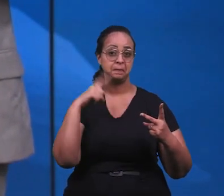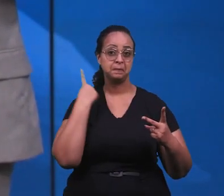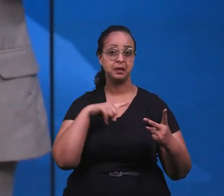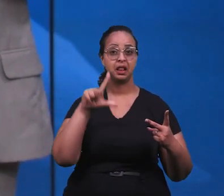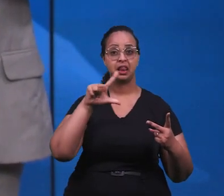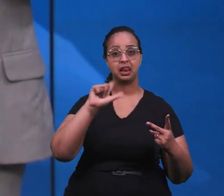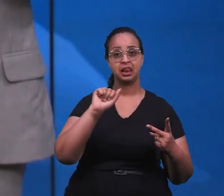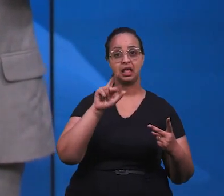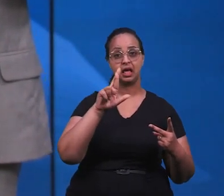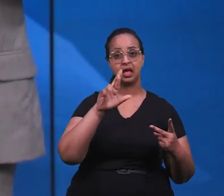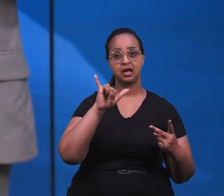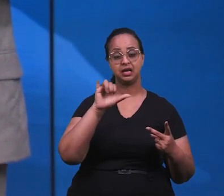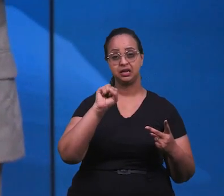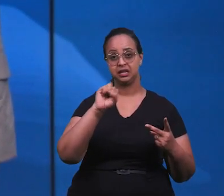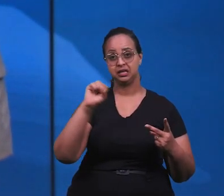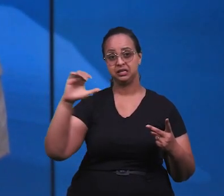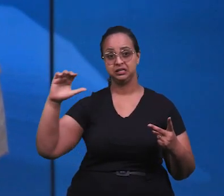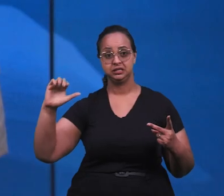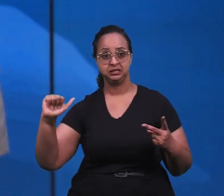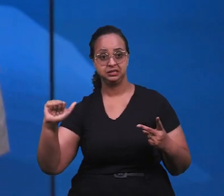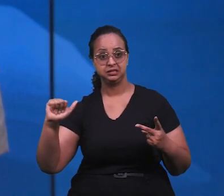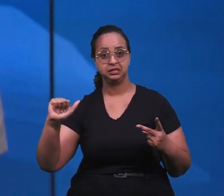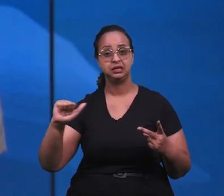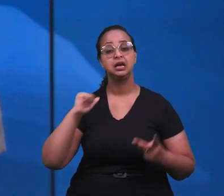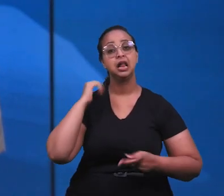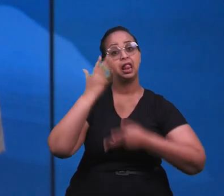Gerais, a Larissa Kathleen,